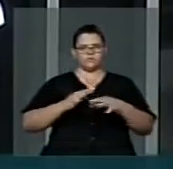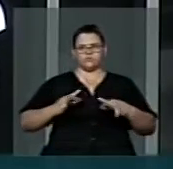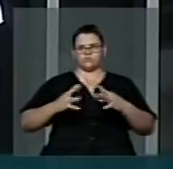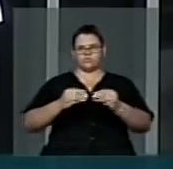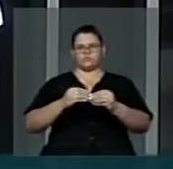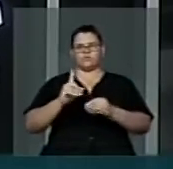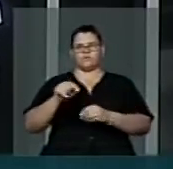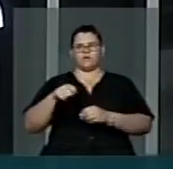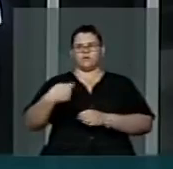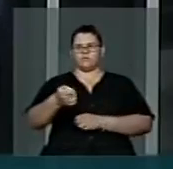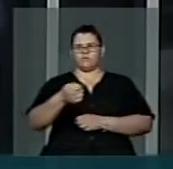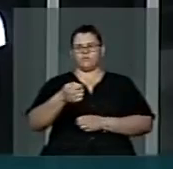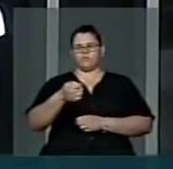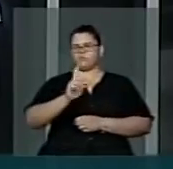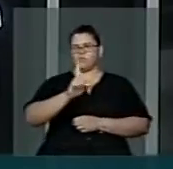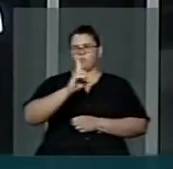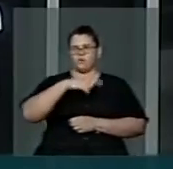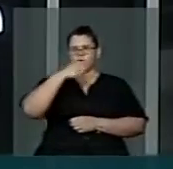da intervenção,